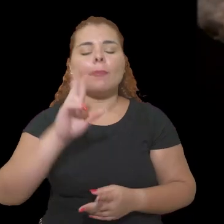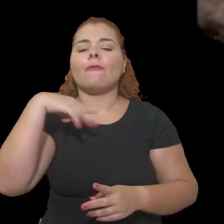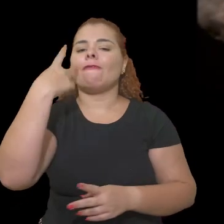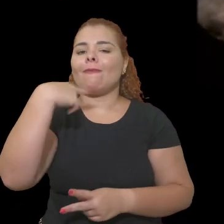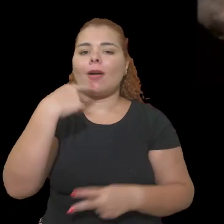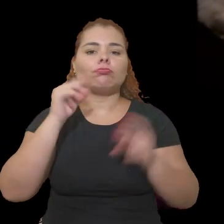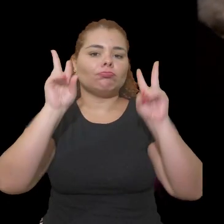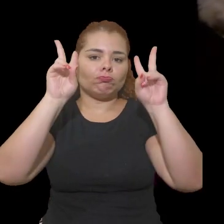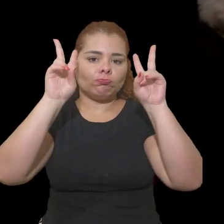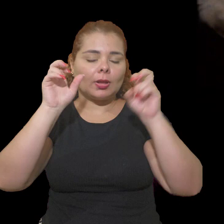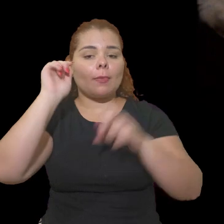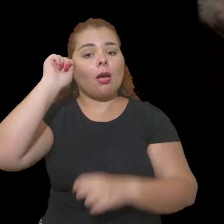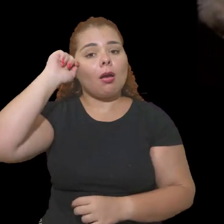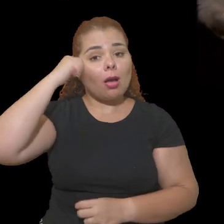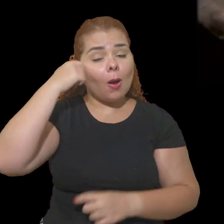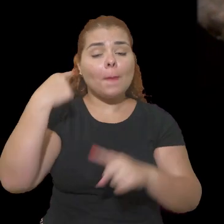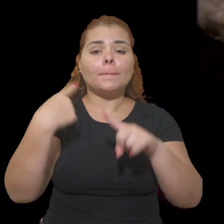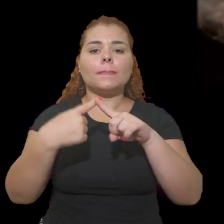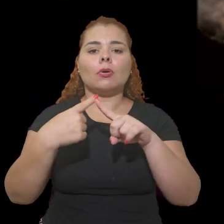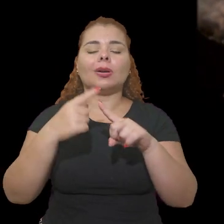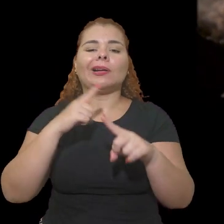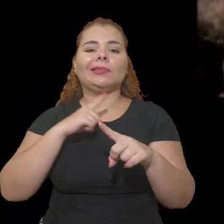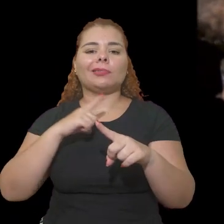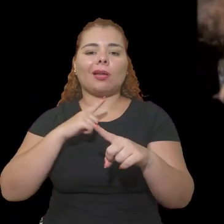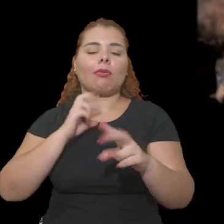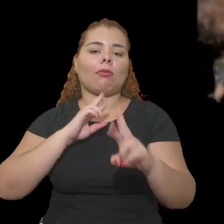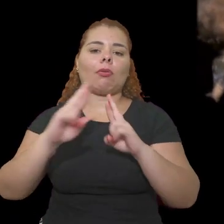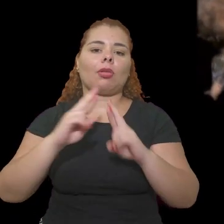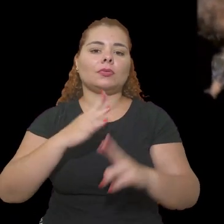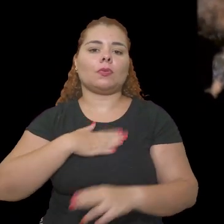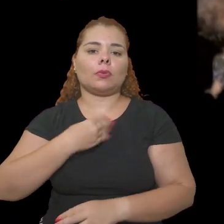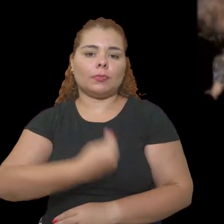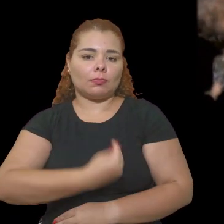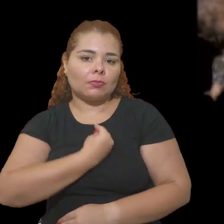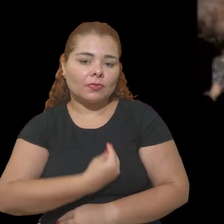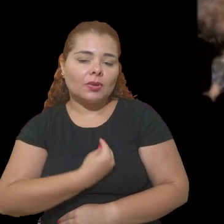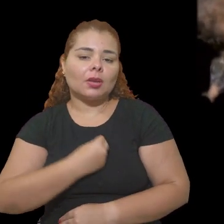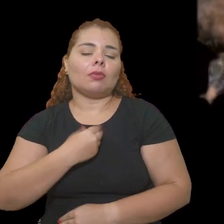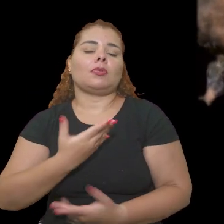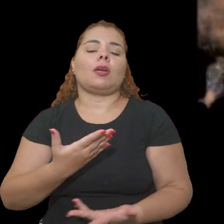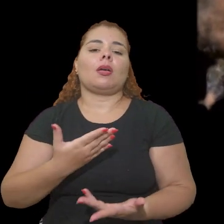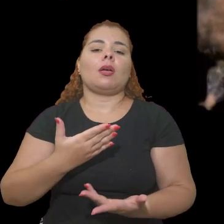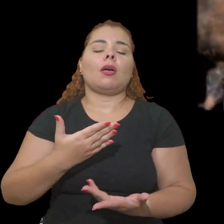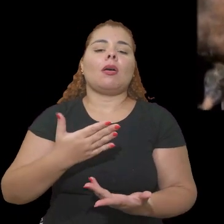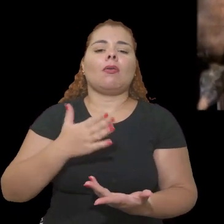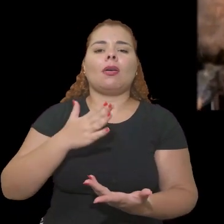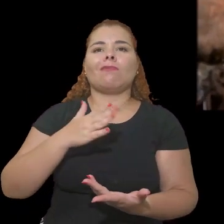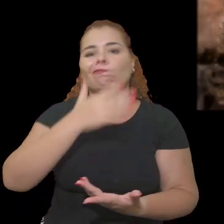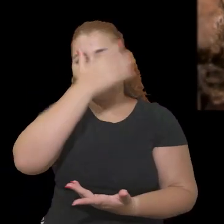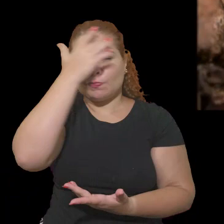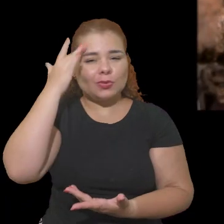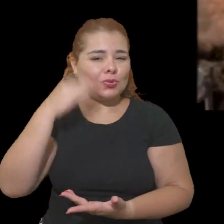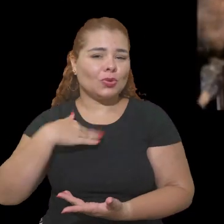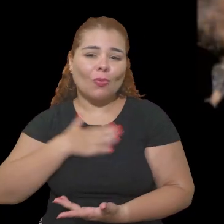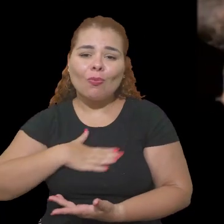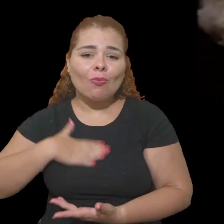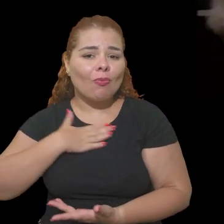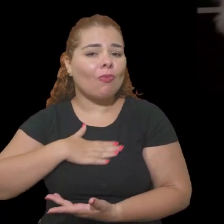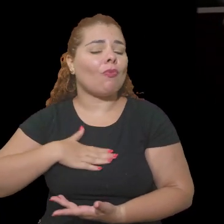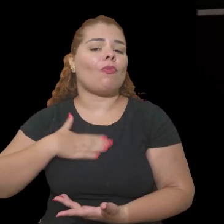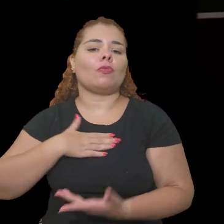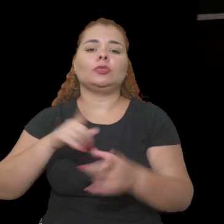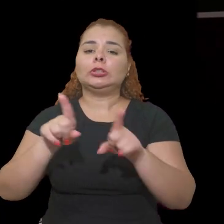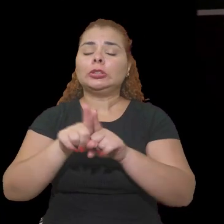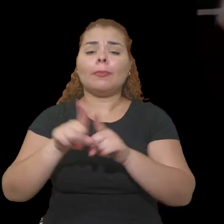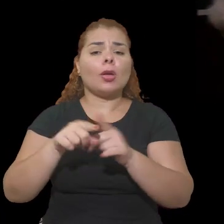tô sempre trazendo essas questões raciais porque elas me atingem, elas atingem as pessoas que eu gosto, elas atingem as pessoas que eu nem conheço, mas